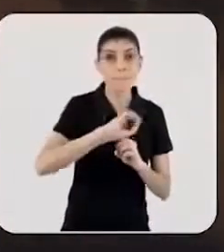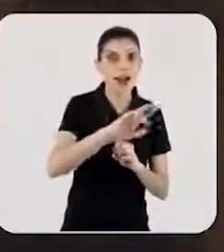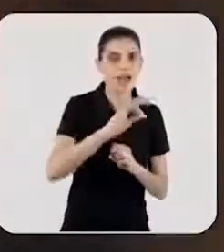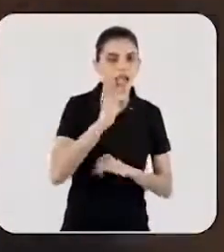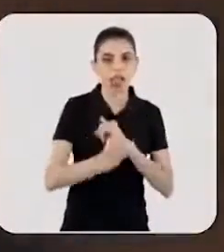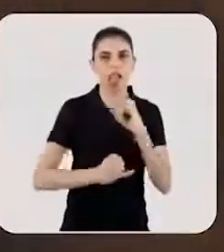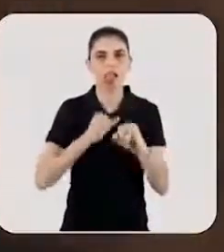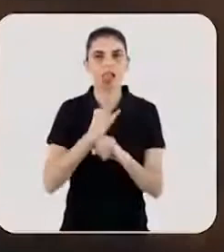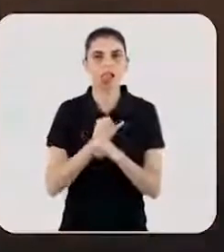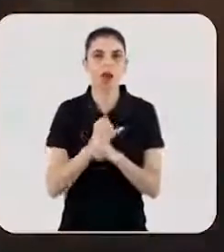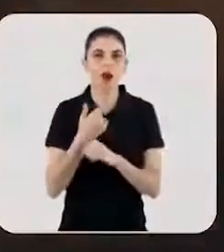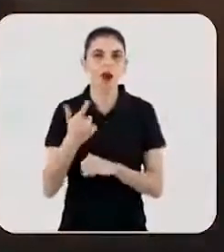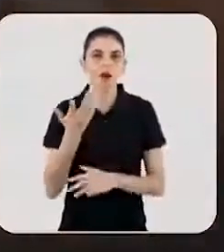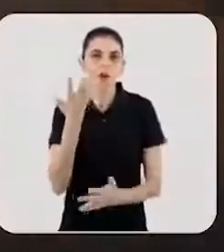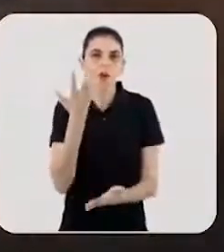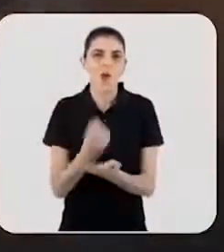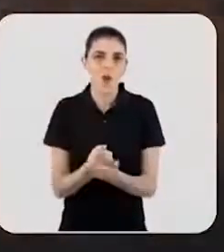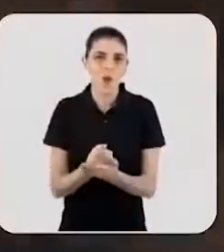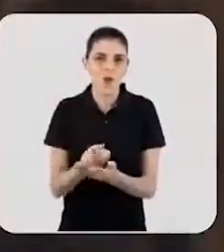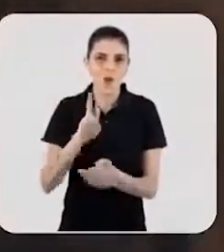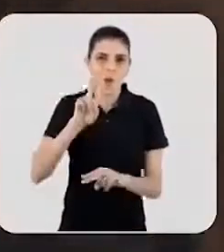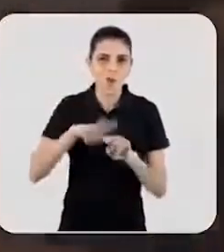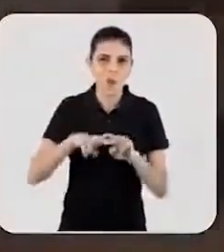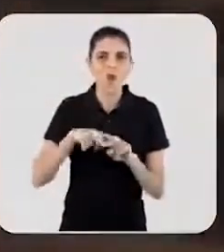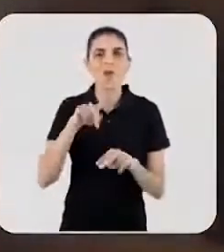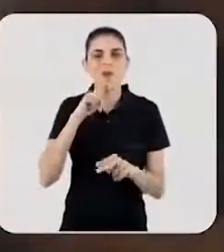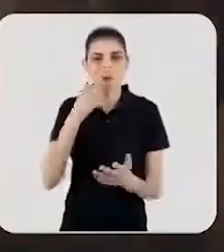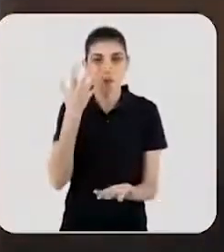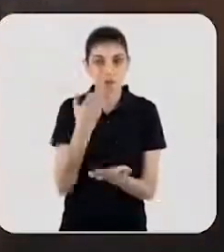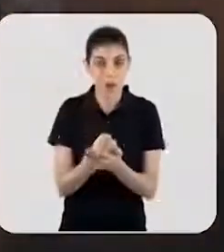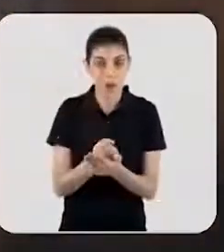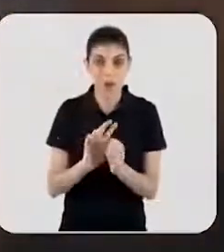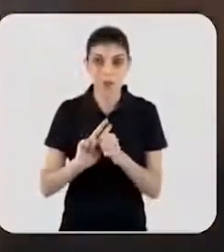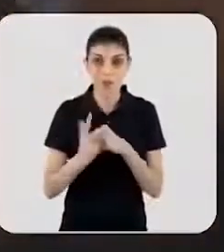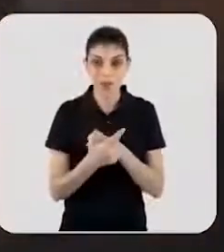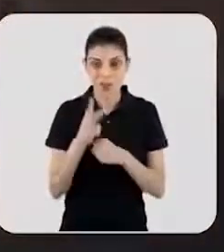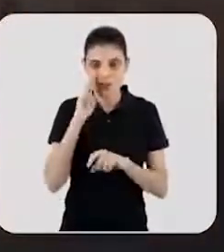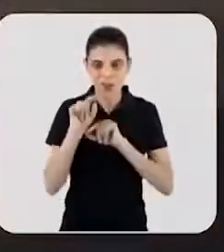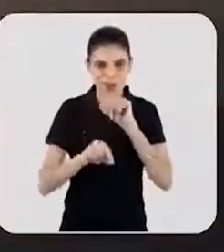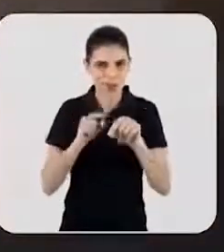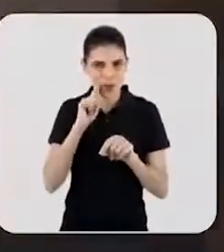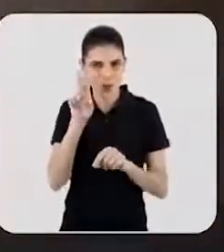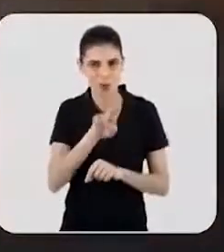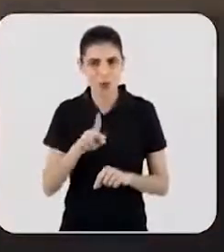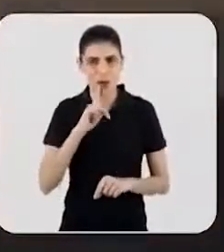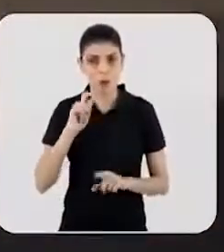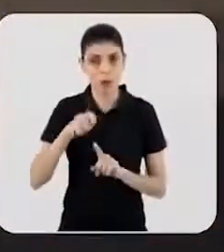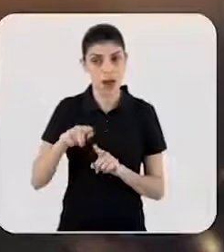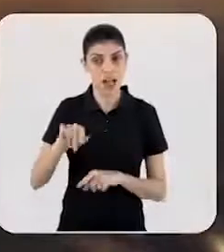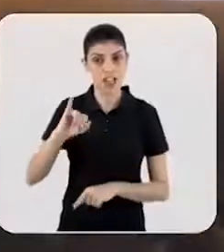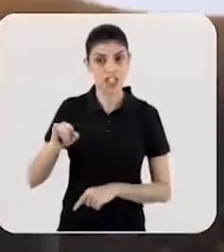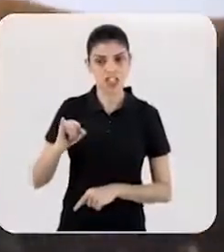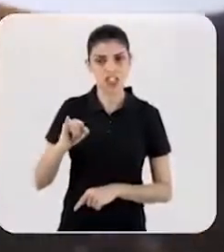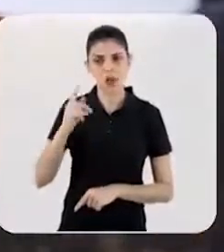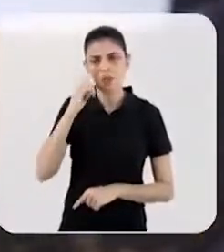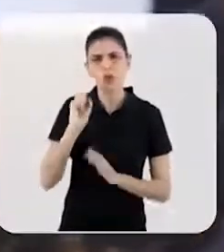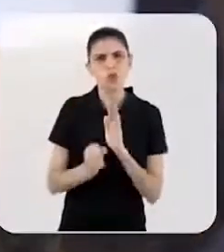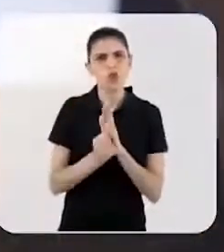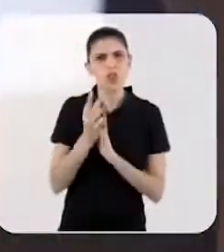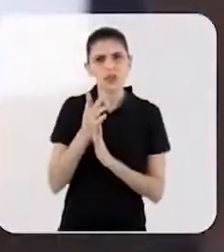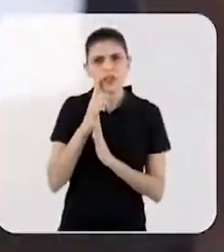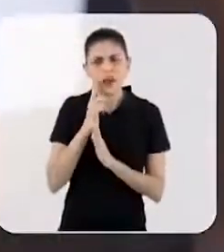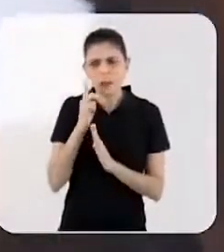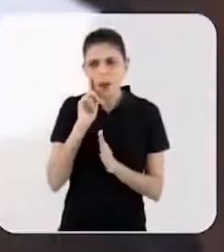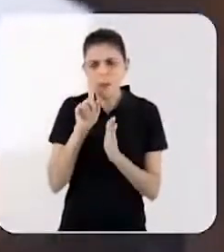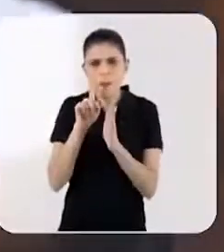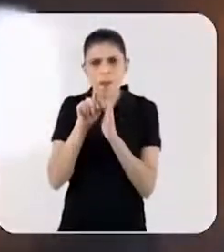10 pessoas, ele acaba baixando o malware para o celular. Como esse cupom está ativo, ainda que a gente já notificou. Então aqui, por exemplo, a gente alertou o usuário em janeiro 1,5 milhão de vezes,